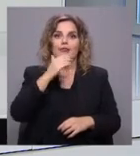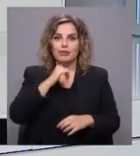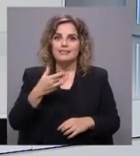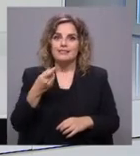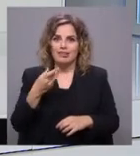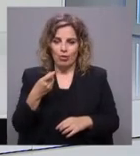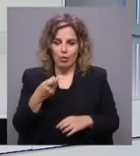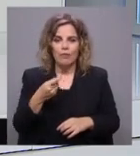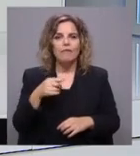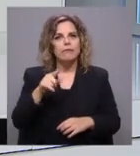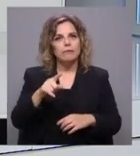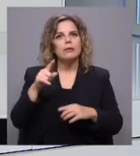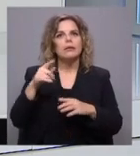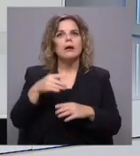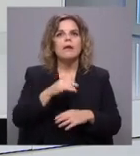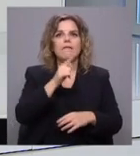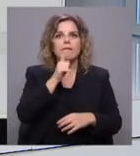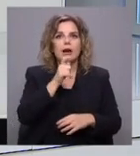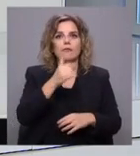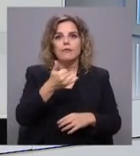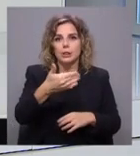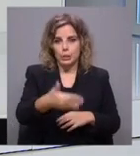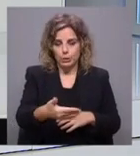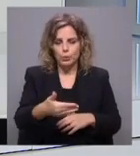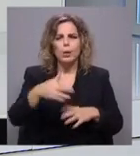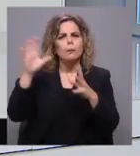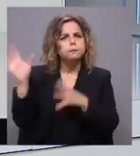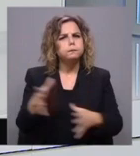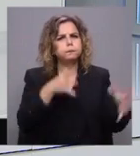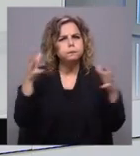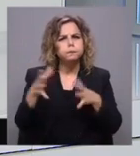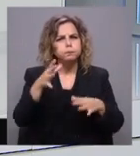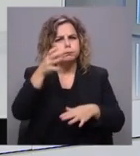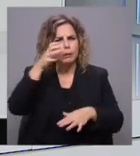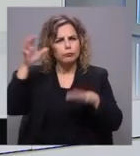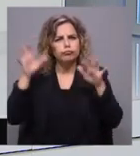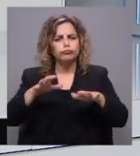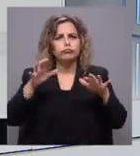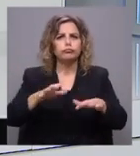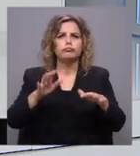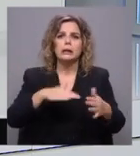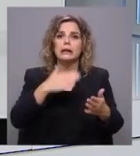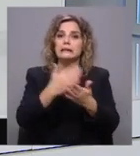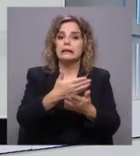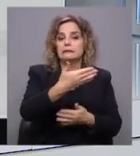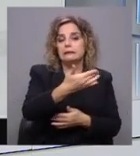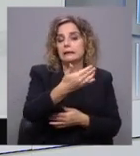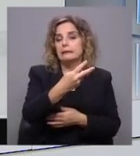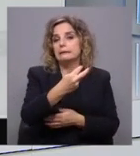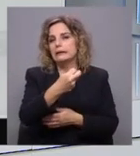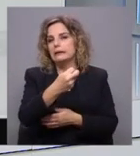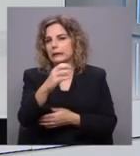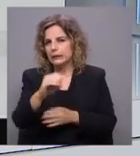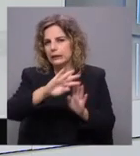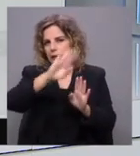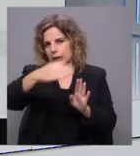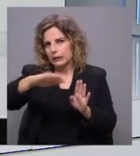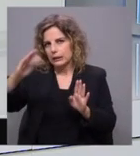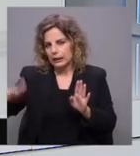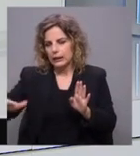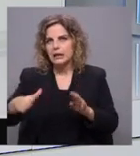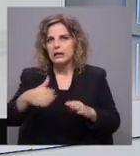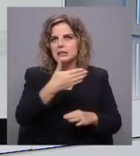a soprar do quadrante sul, forte, rajadas até 130 km por hora nas terras altas e 110, 120